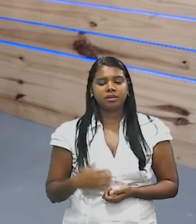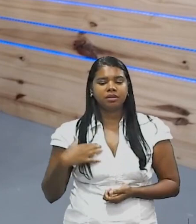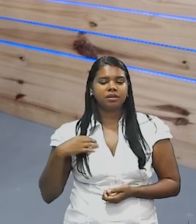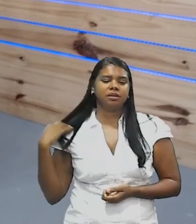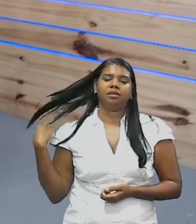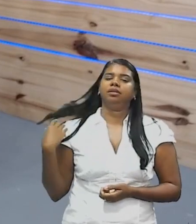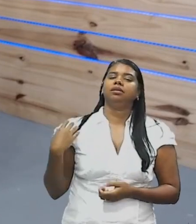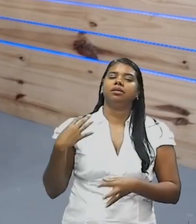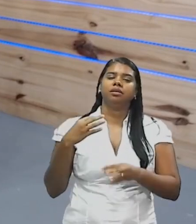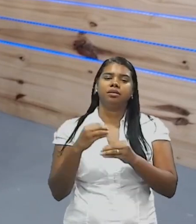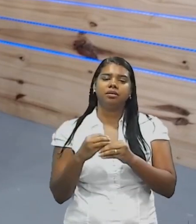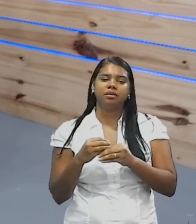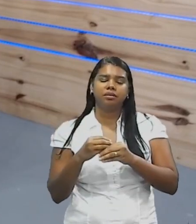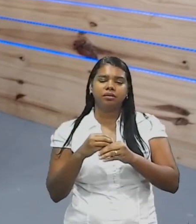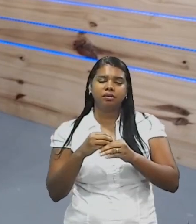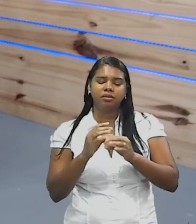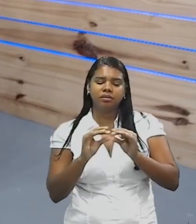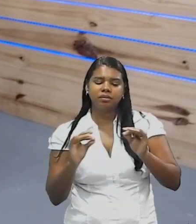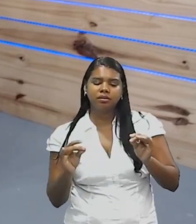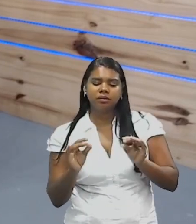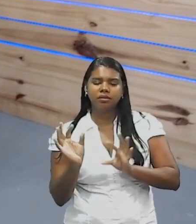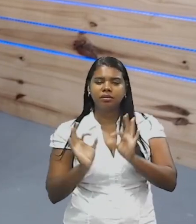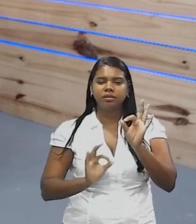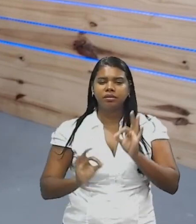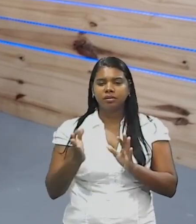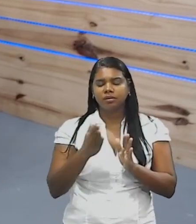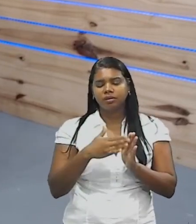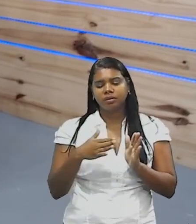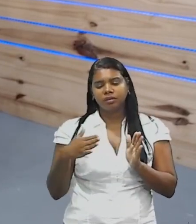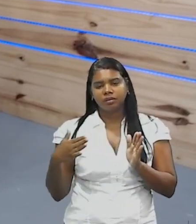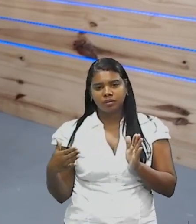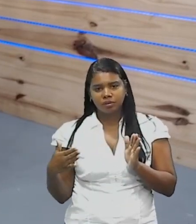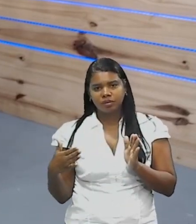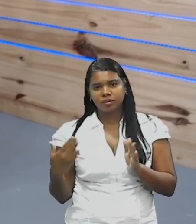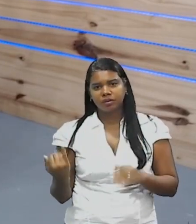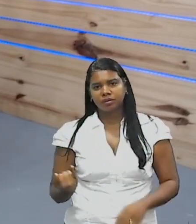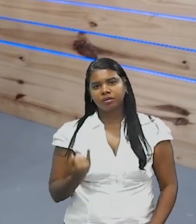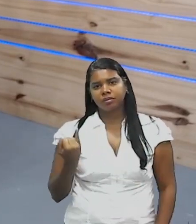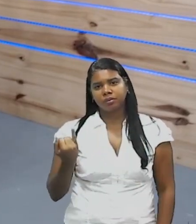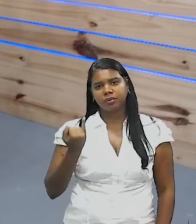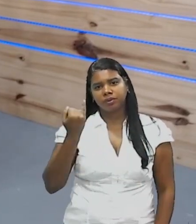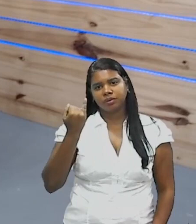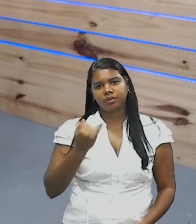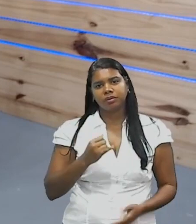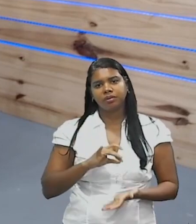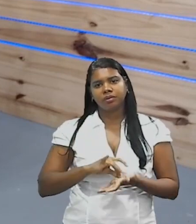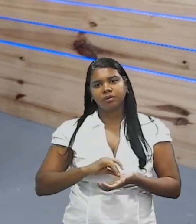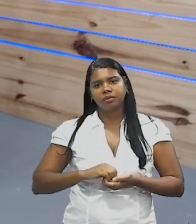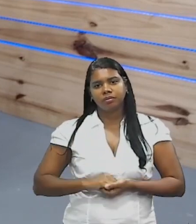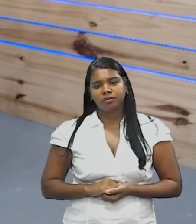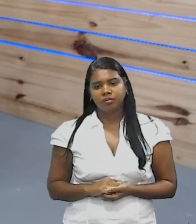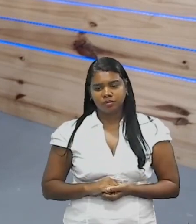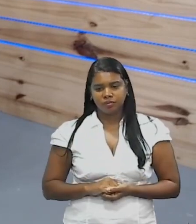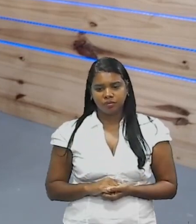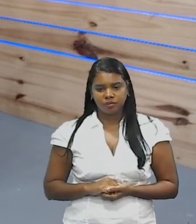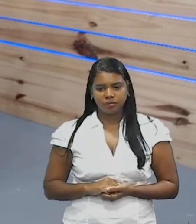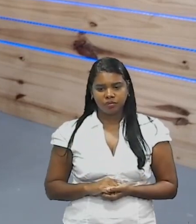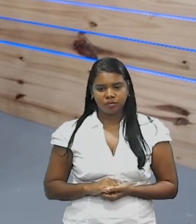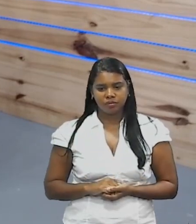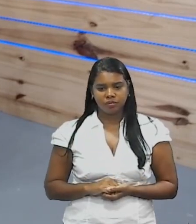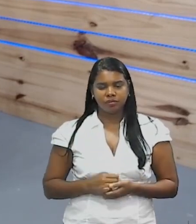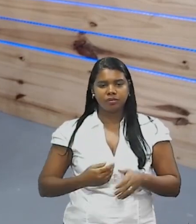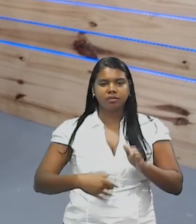fundamentado o marketing e todas estejam ali, os processos são de suma importância, né? A